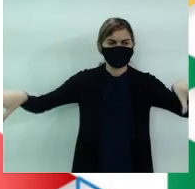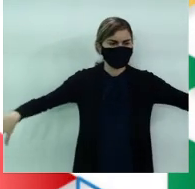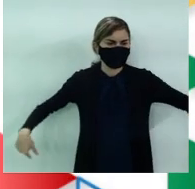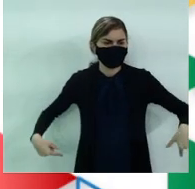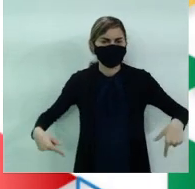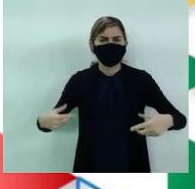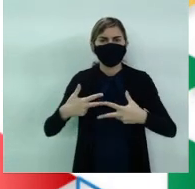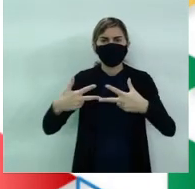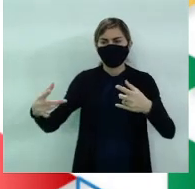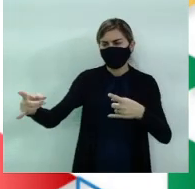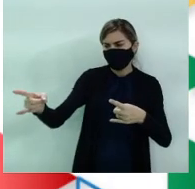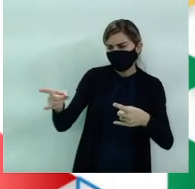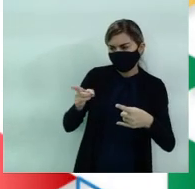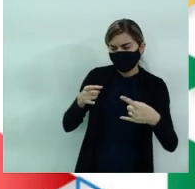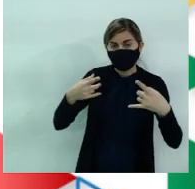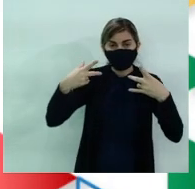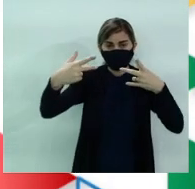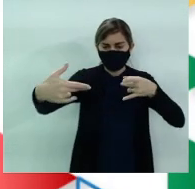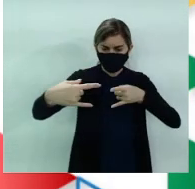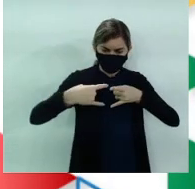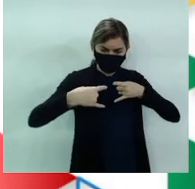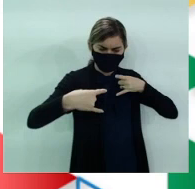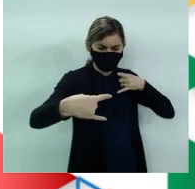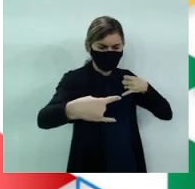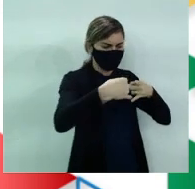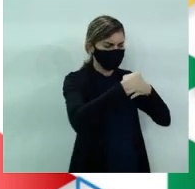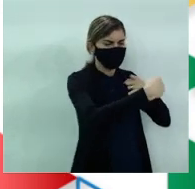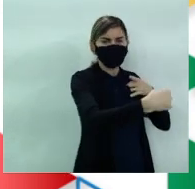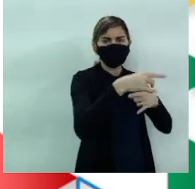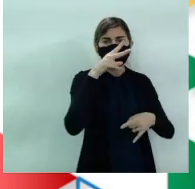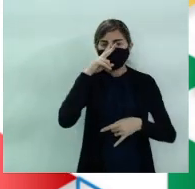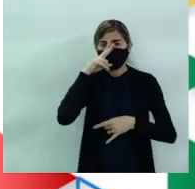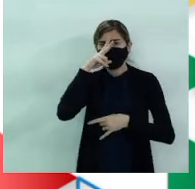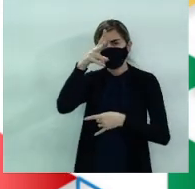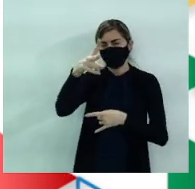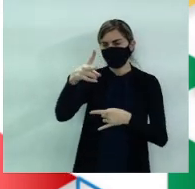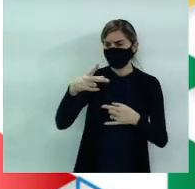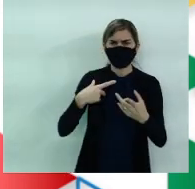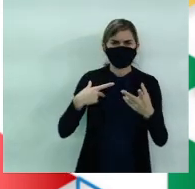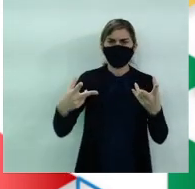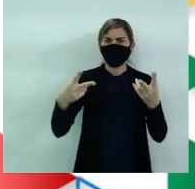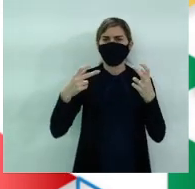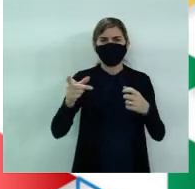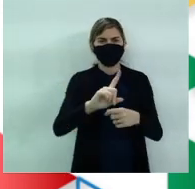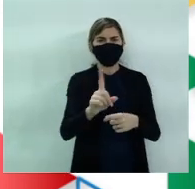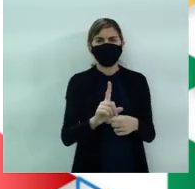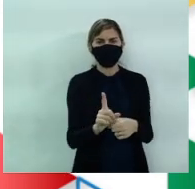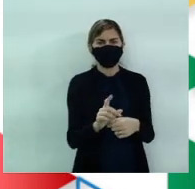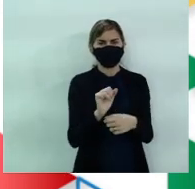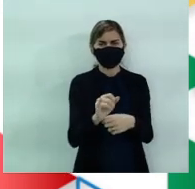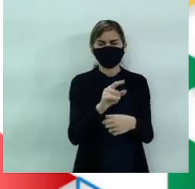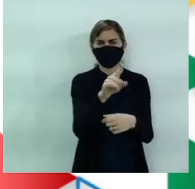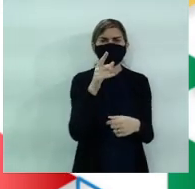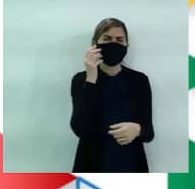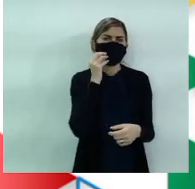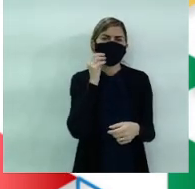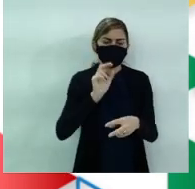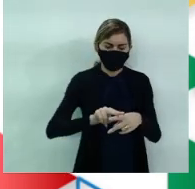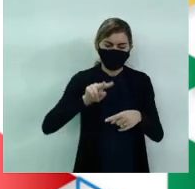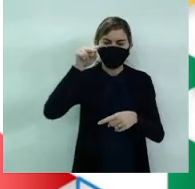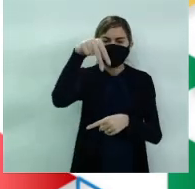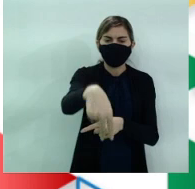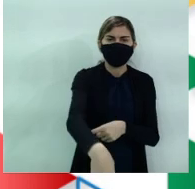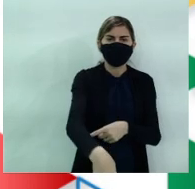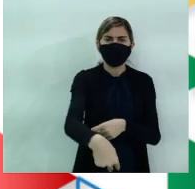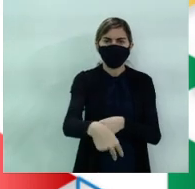Mas essas forças, elas são tão fracas que você nem percebe. Se você tentar pular o